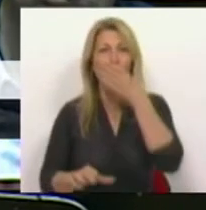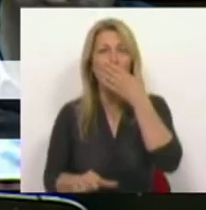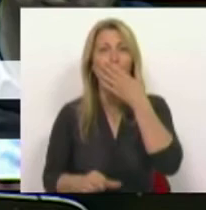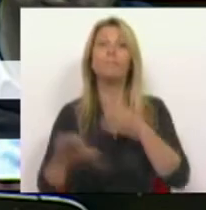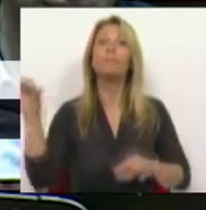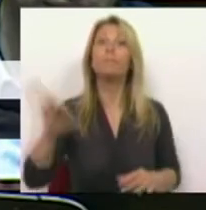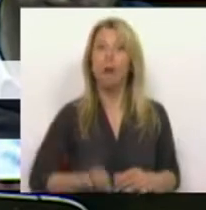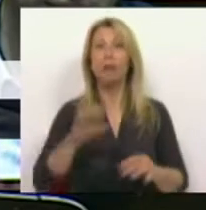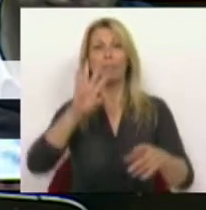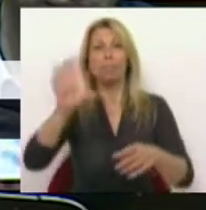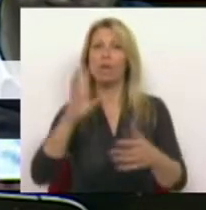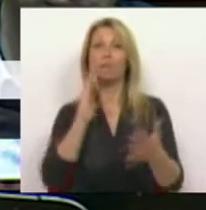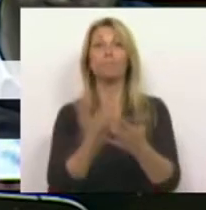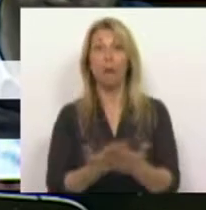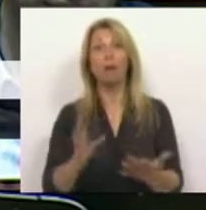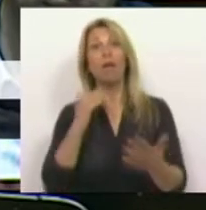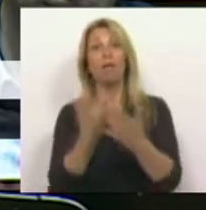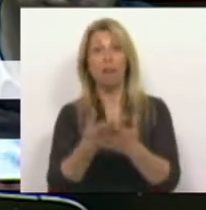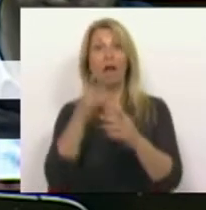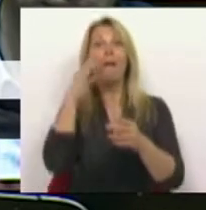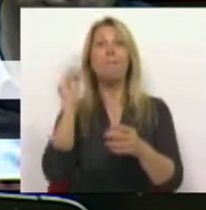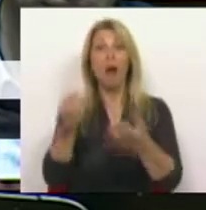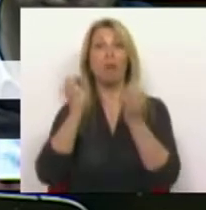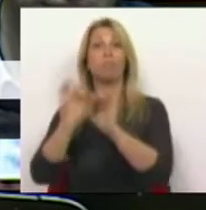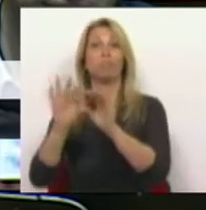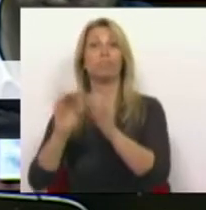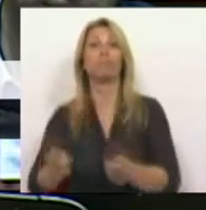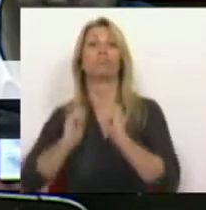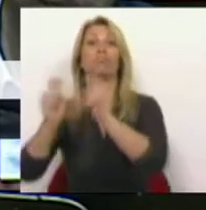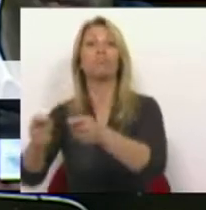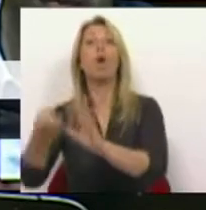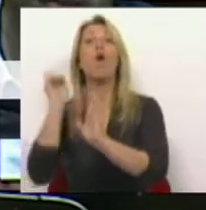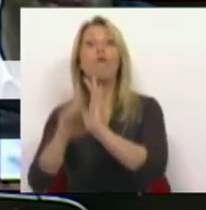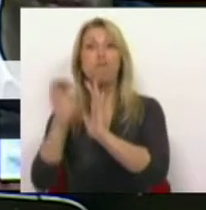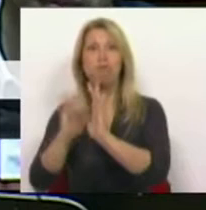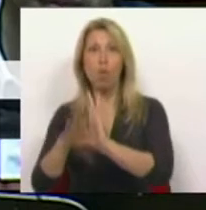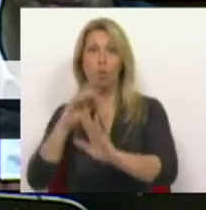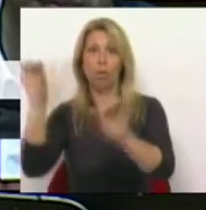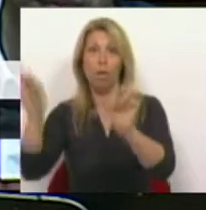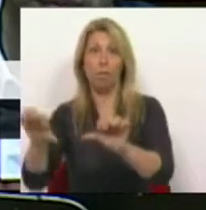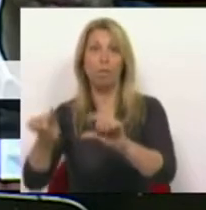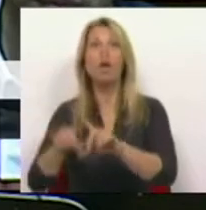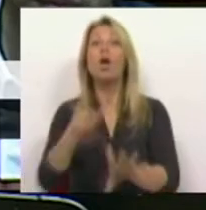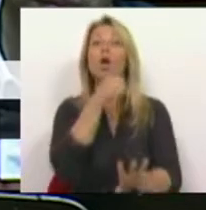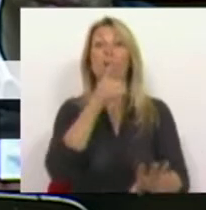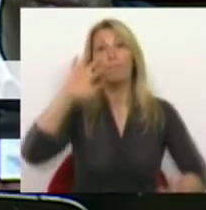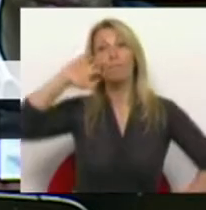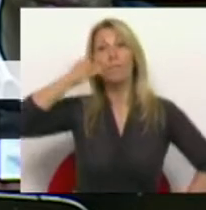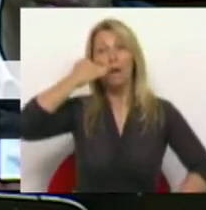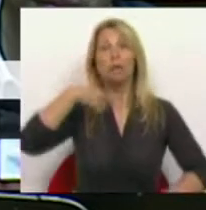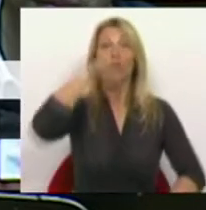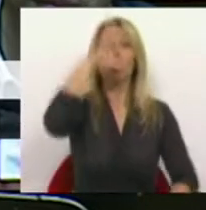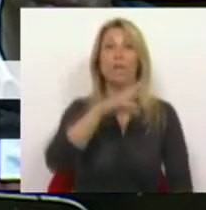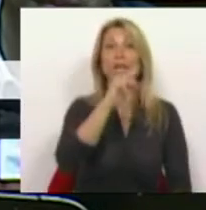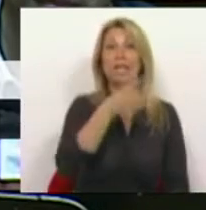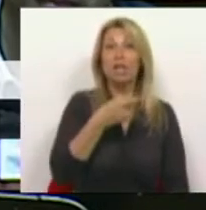país. Entrega o banco a um fundo abutre, compromete recursos financeiros do Estado até 3.890 milhões de euros